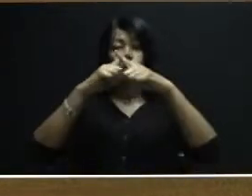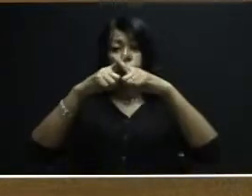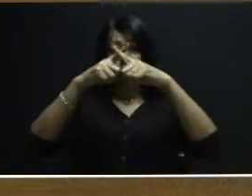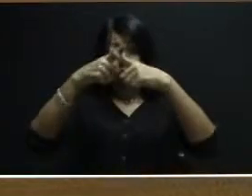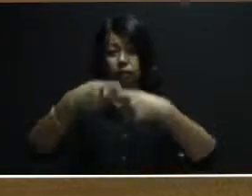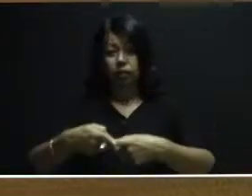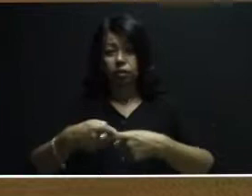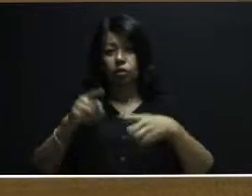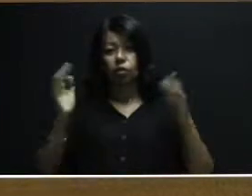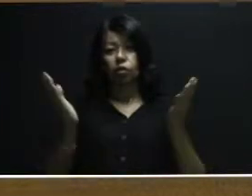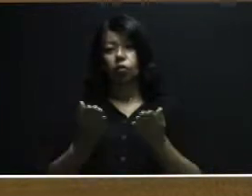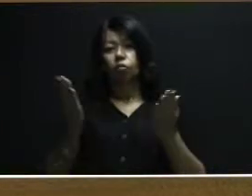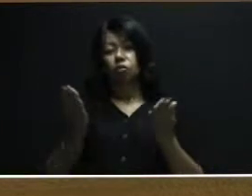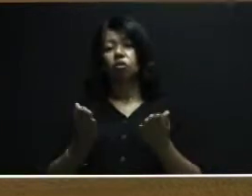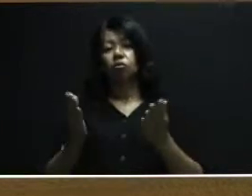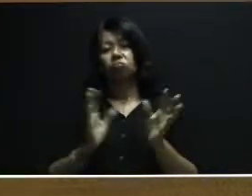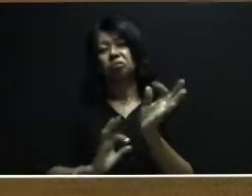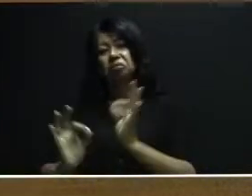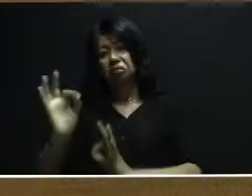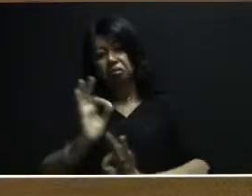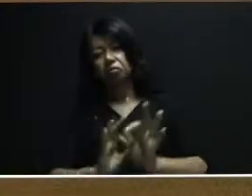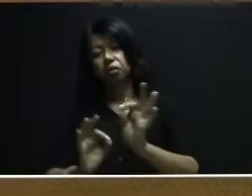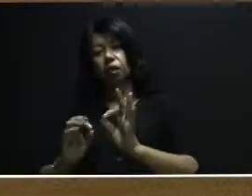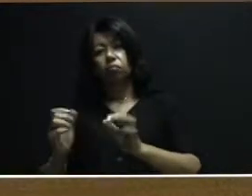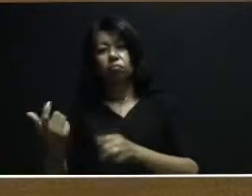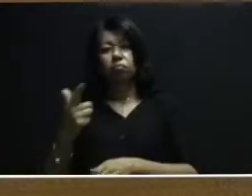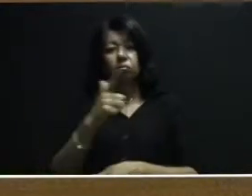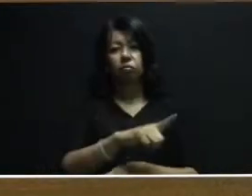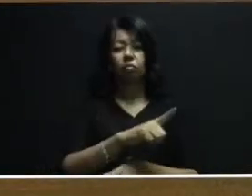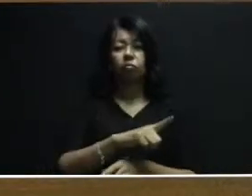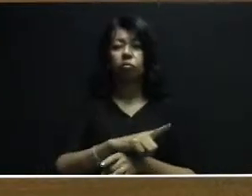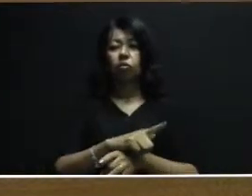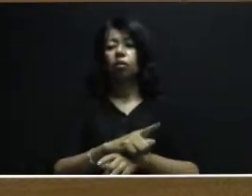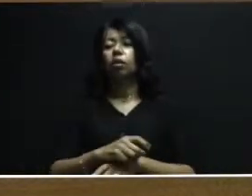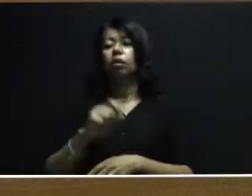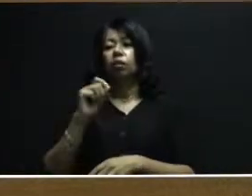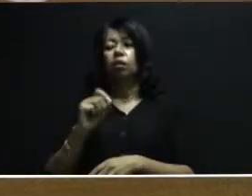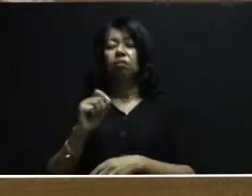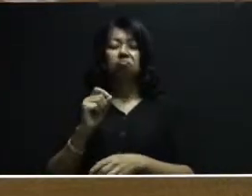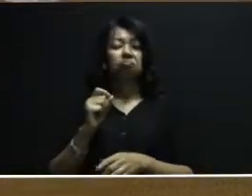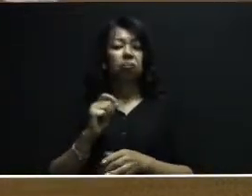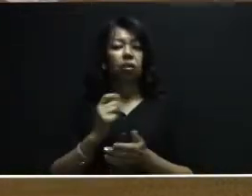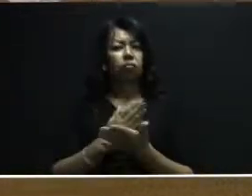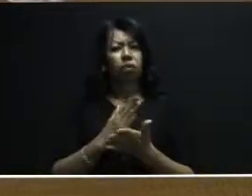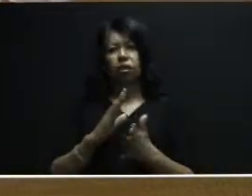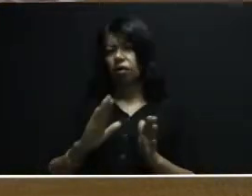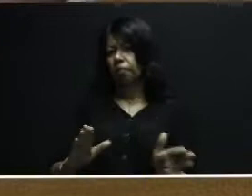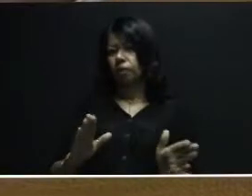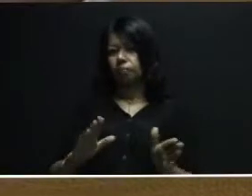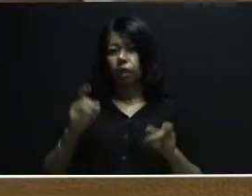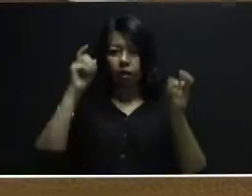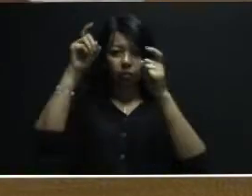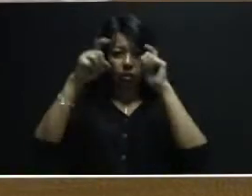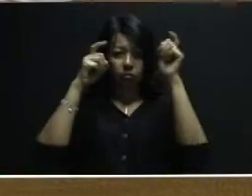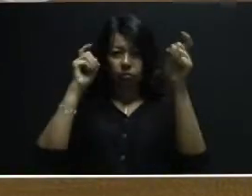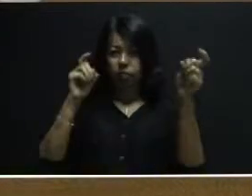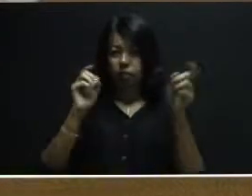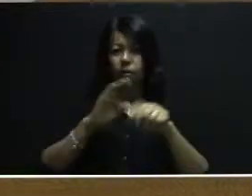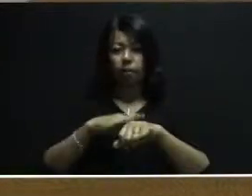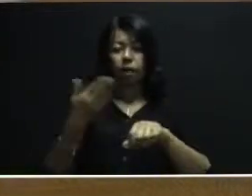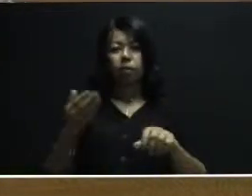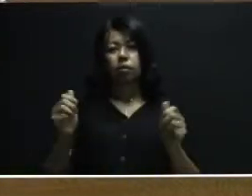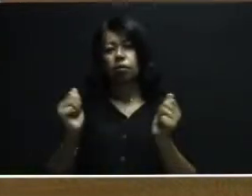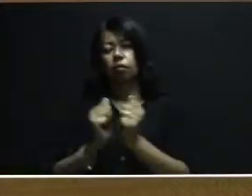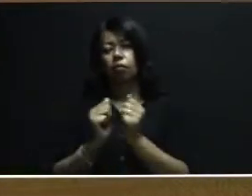E nós organizamos vários eventos, e esses eventos foram determinados. A preocupação maior era com a fase